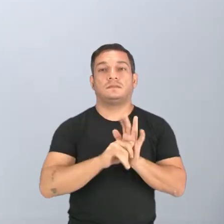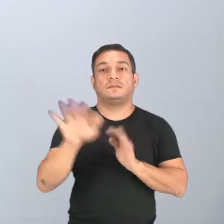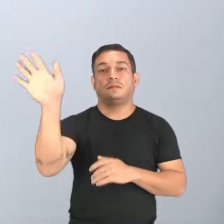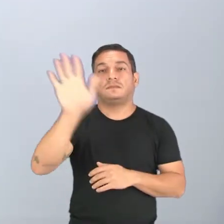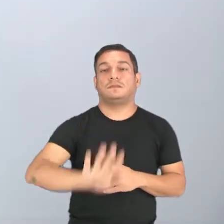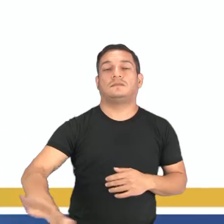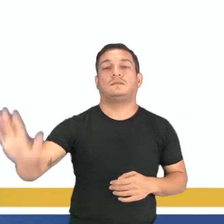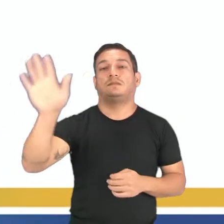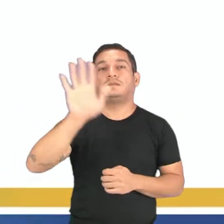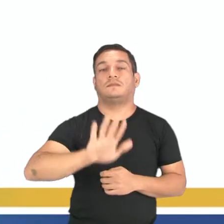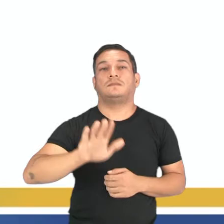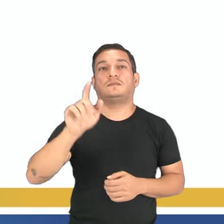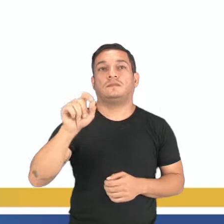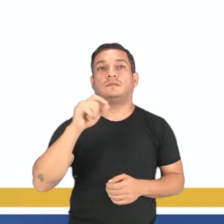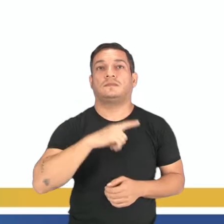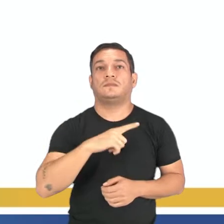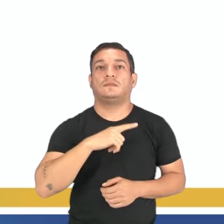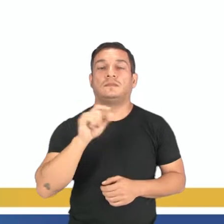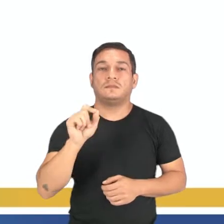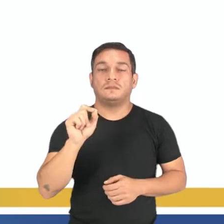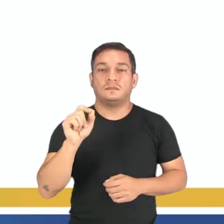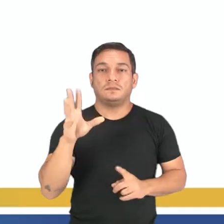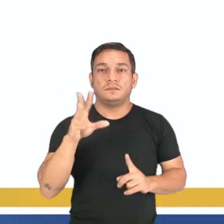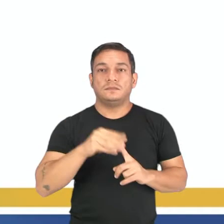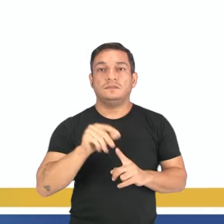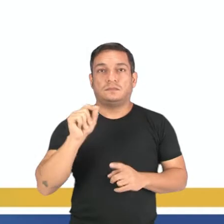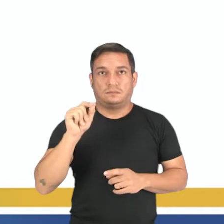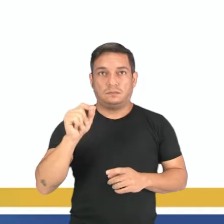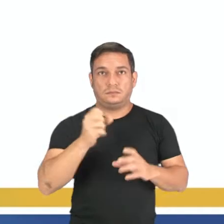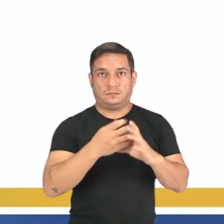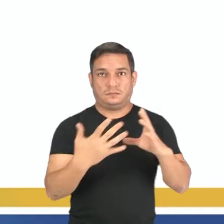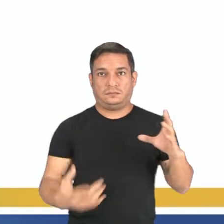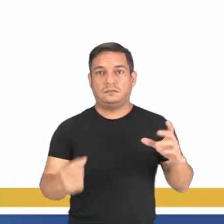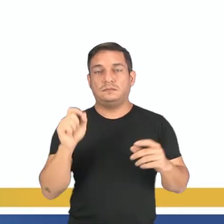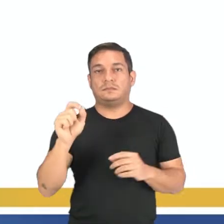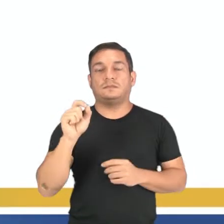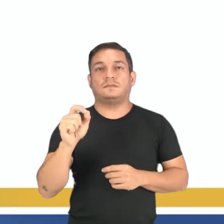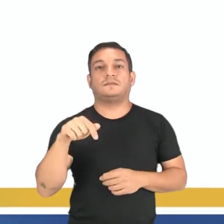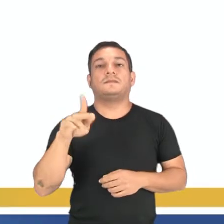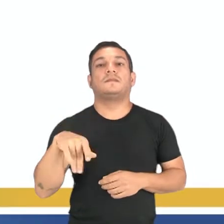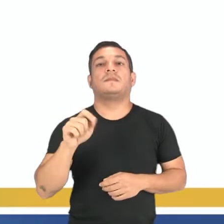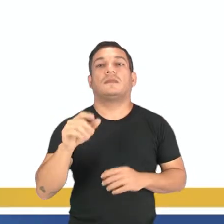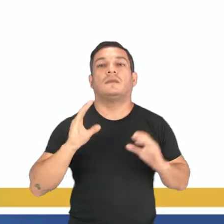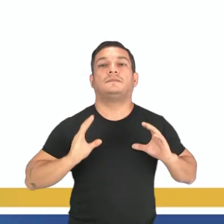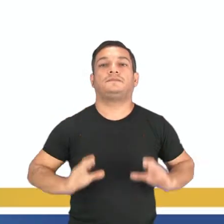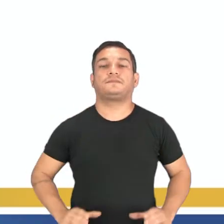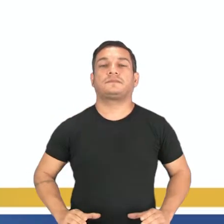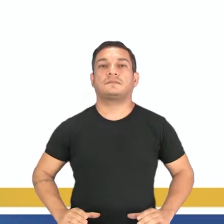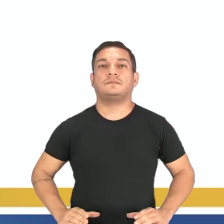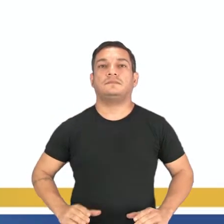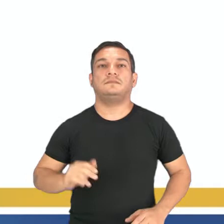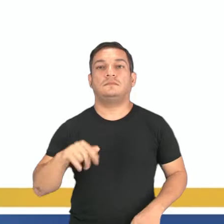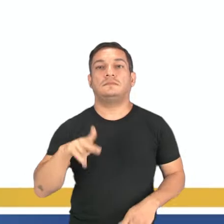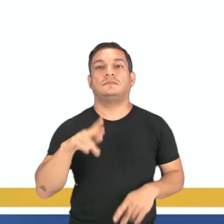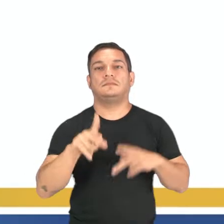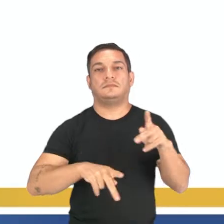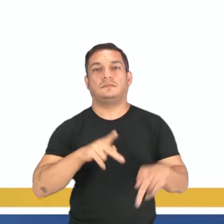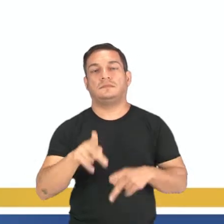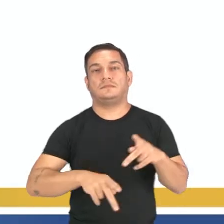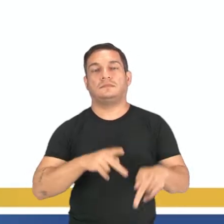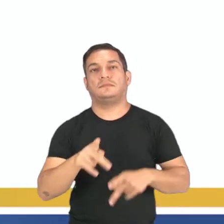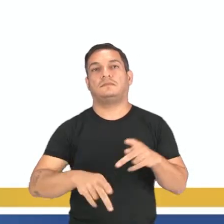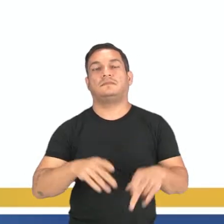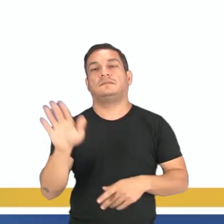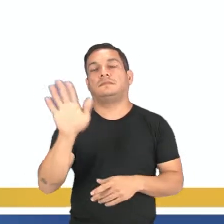identidade nacional, ela tem por objetivo caracterizar quem é o cidadão, quem é o povo daquela